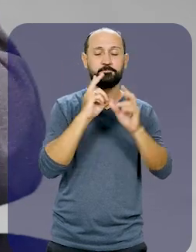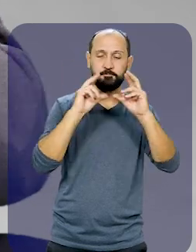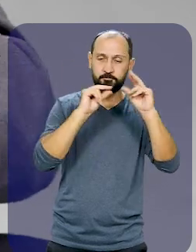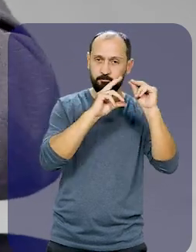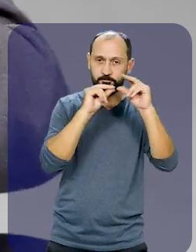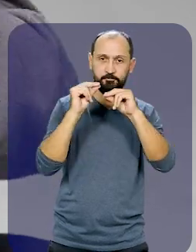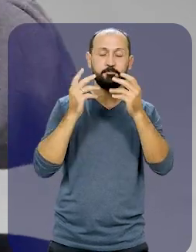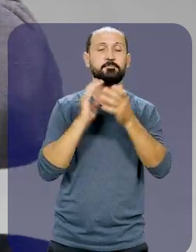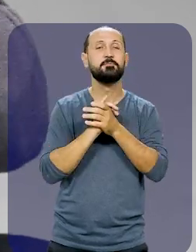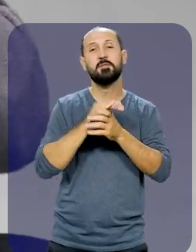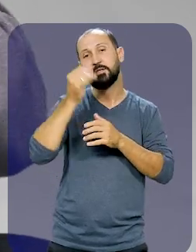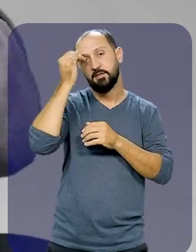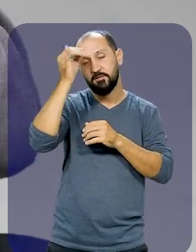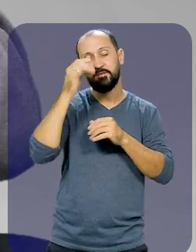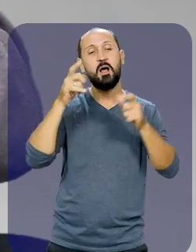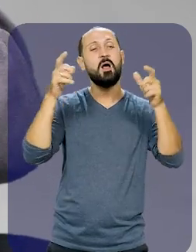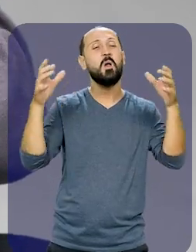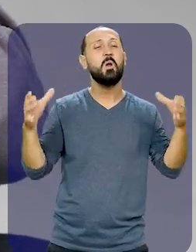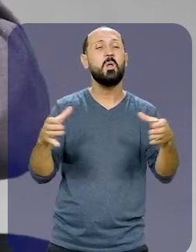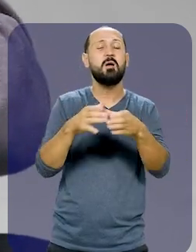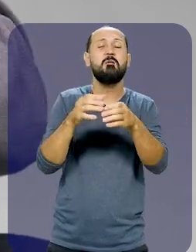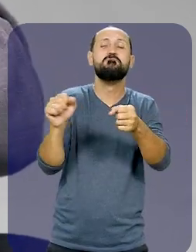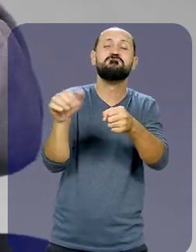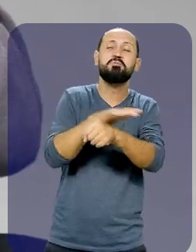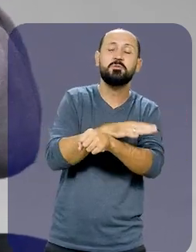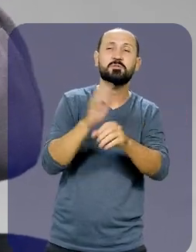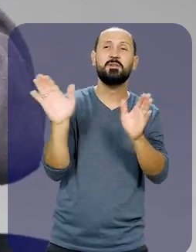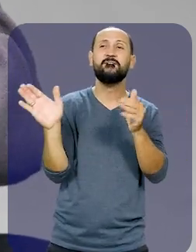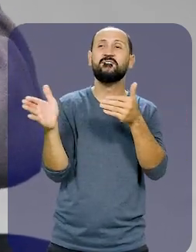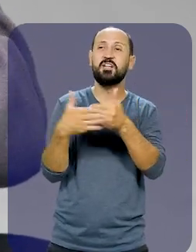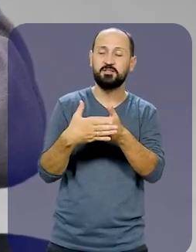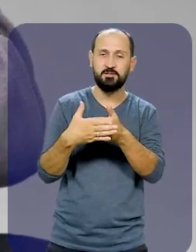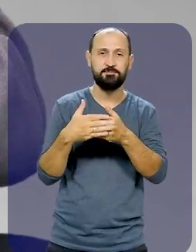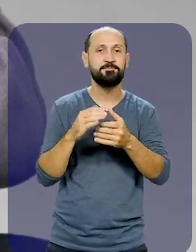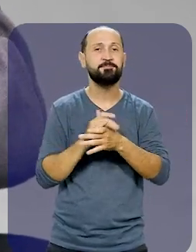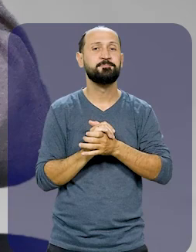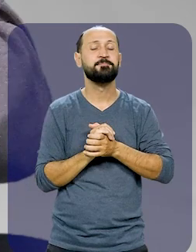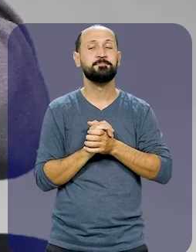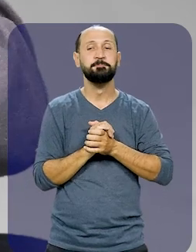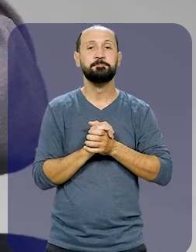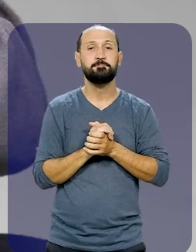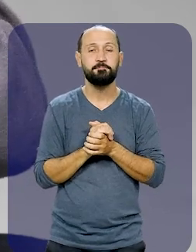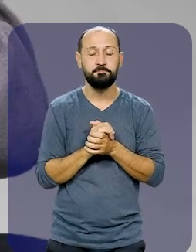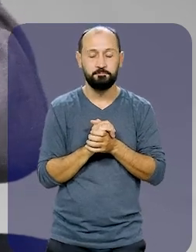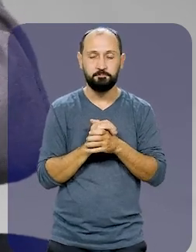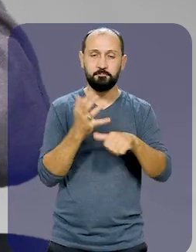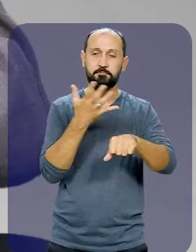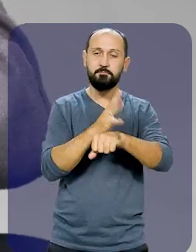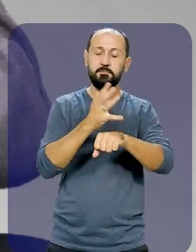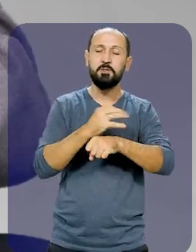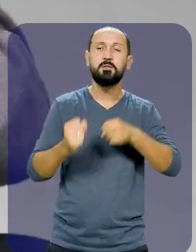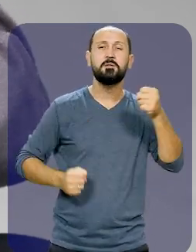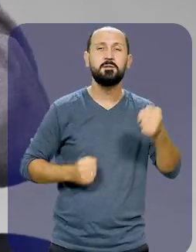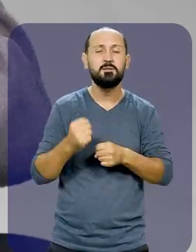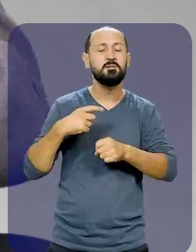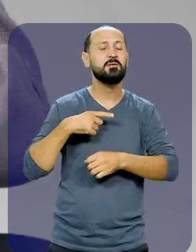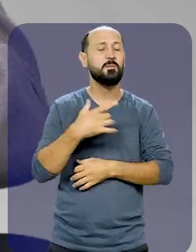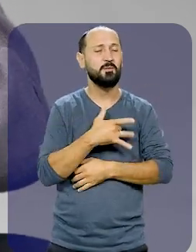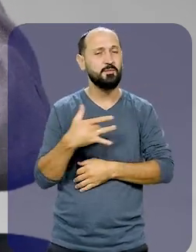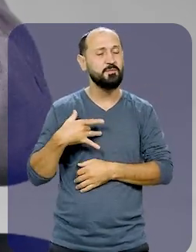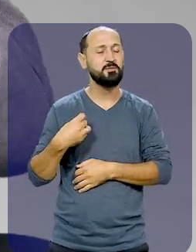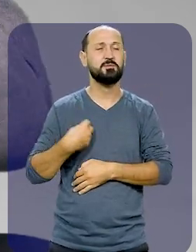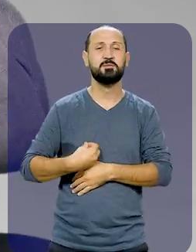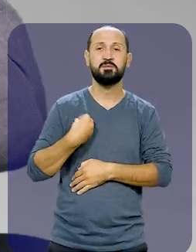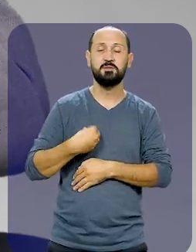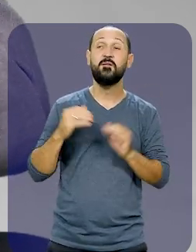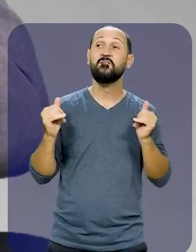vias aéreas. Evitar aglomerações, lugares muito fechados, não é? Praticar exercício, ter uma vida saudável,